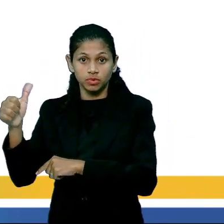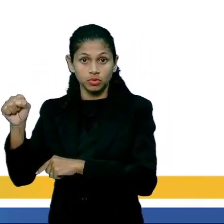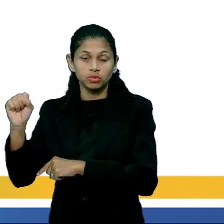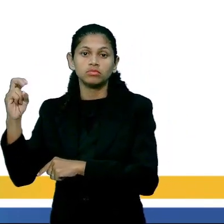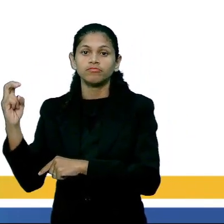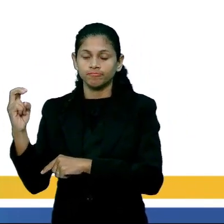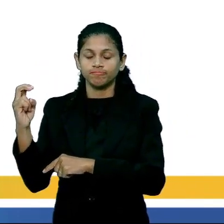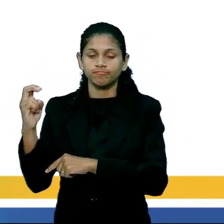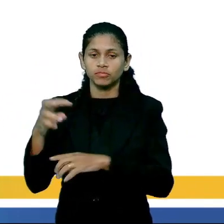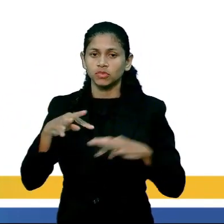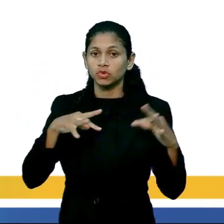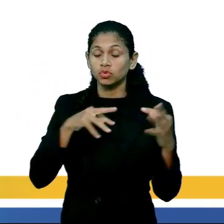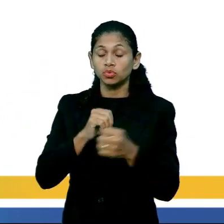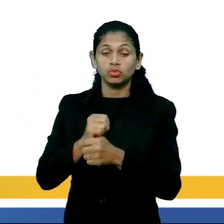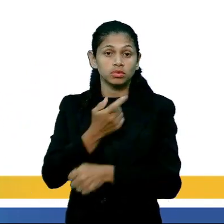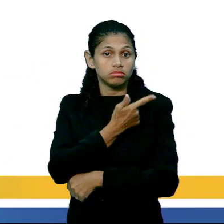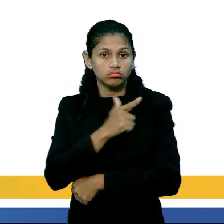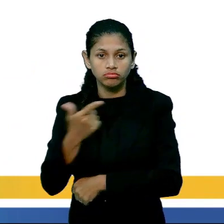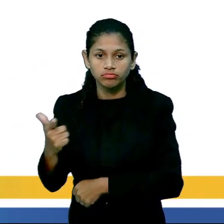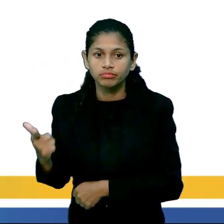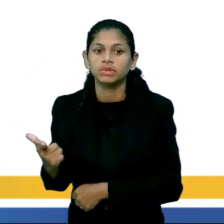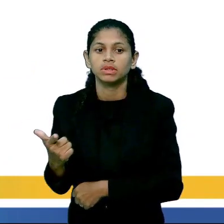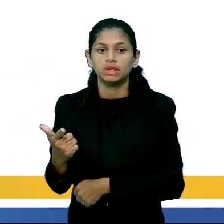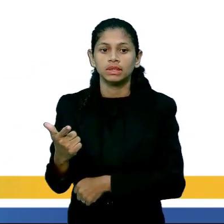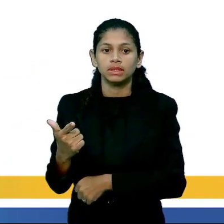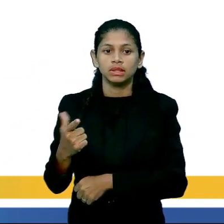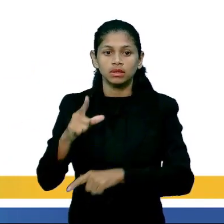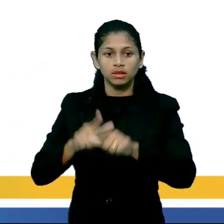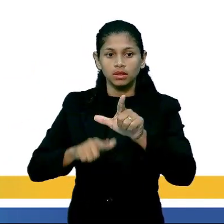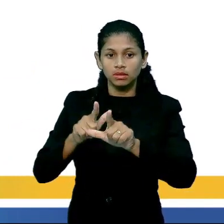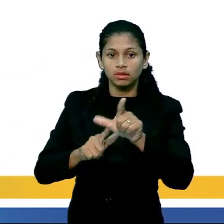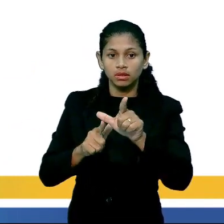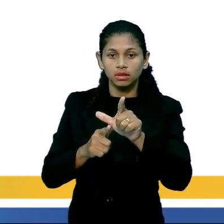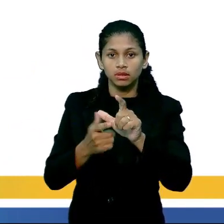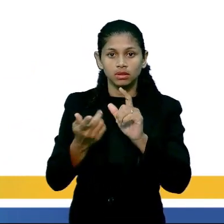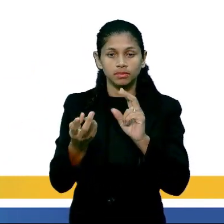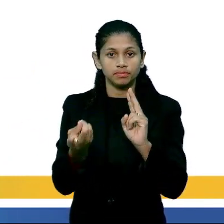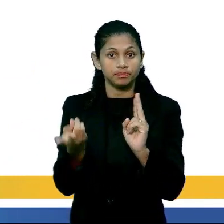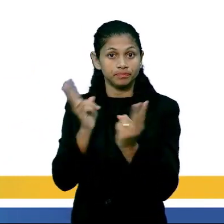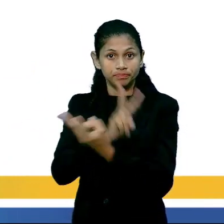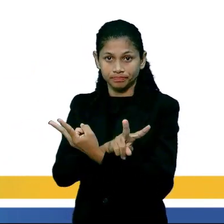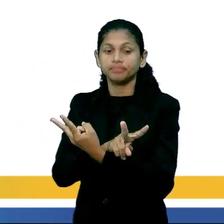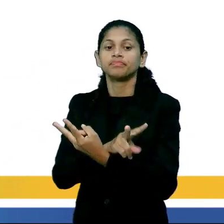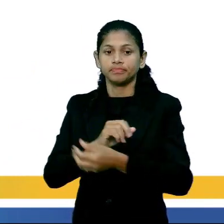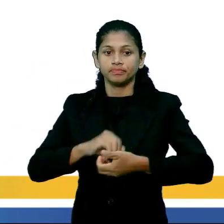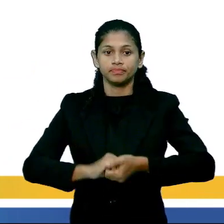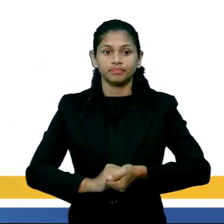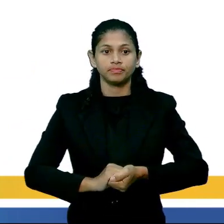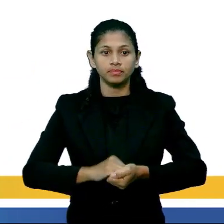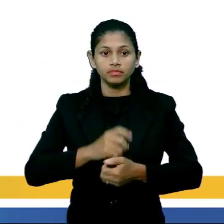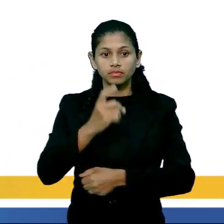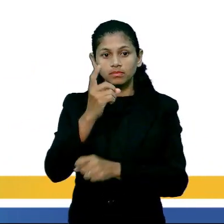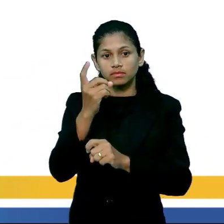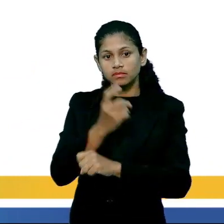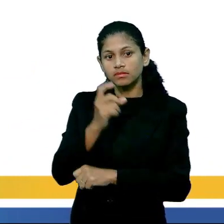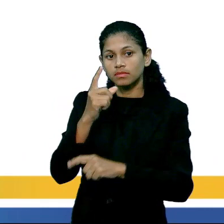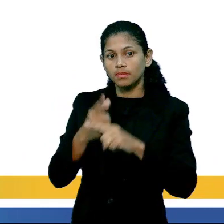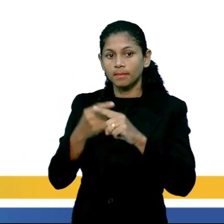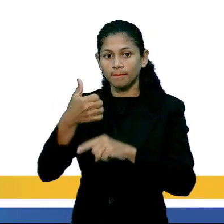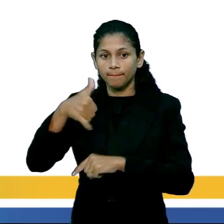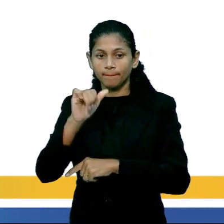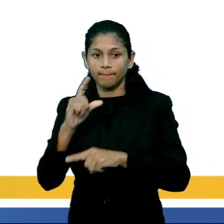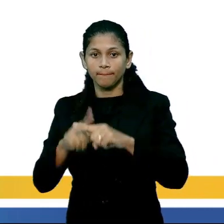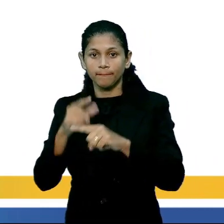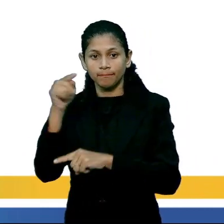Olha lá tudo que não tem letra são aqueles números passa para o segundo membro x + y + z =